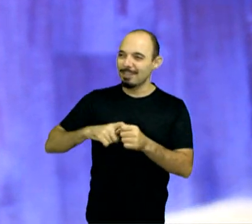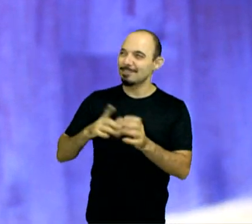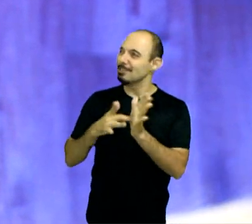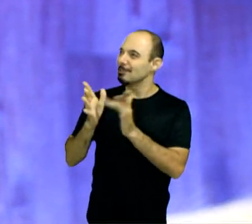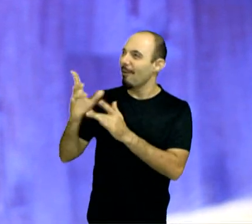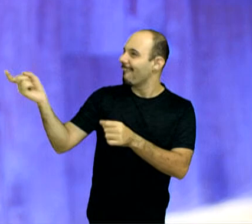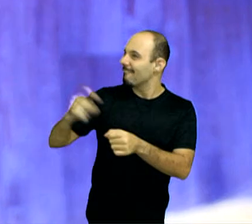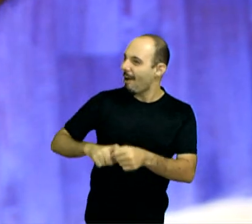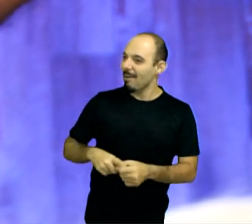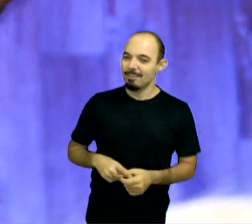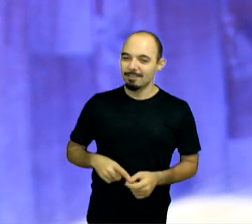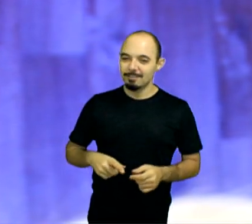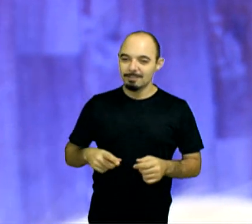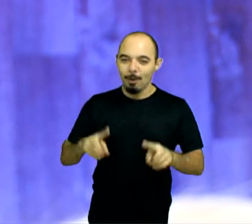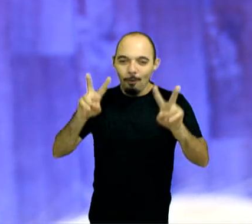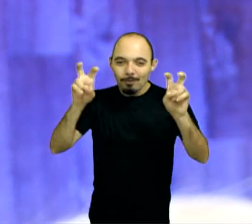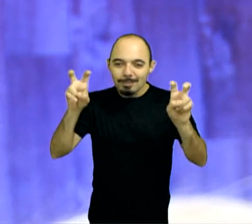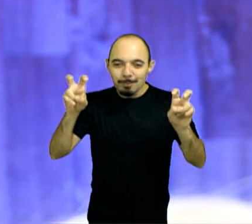Maluco, Jesus!